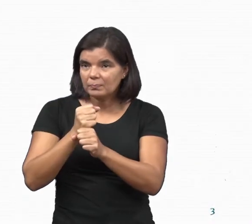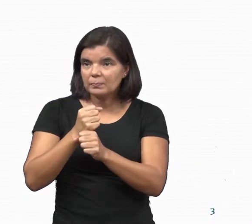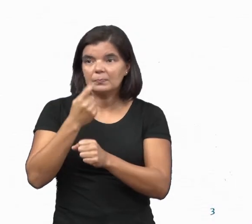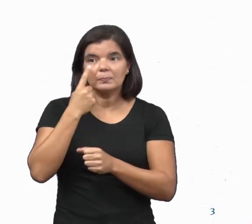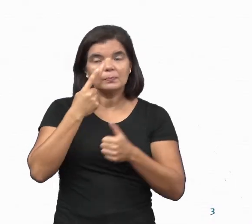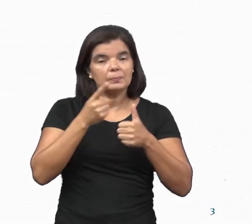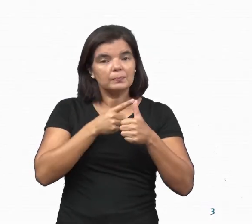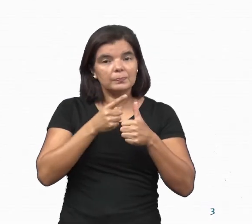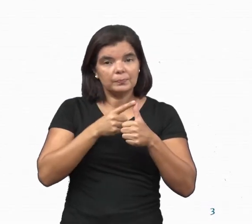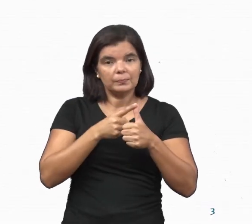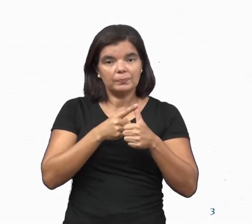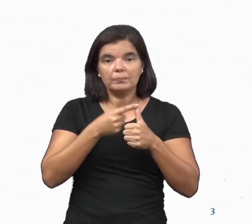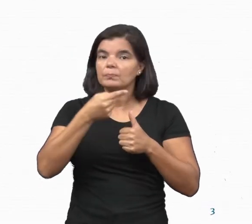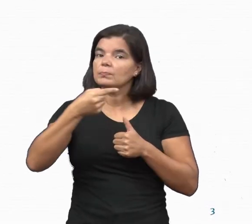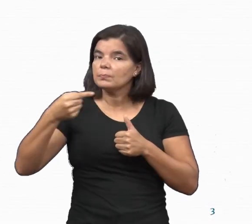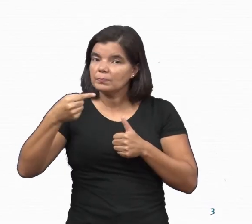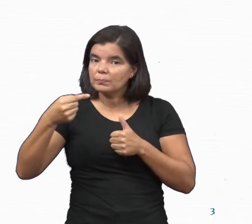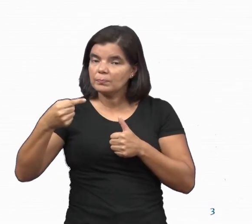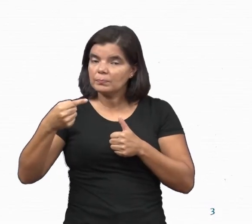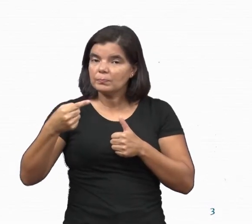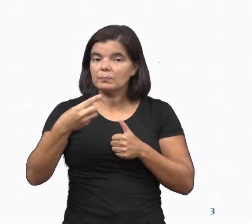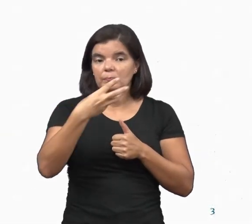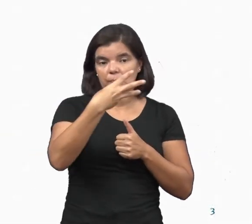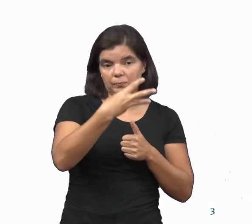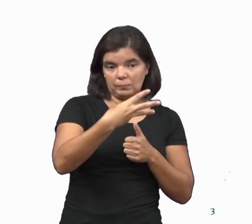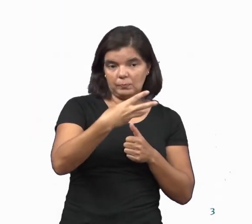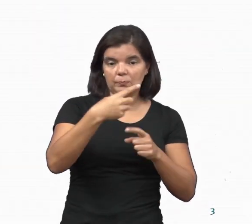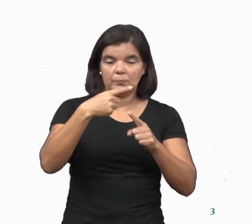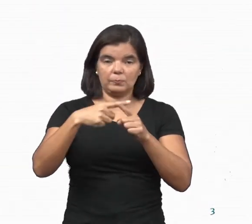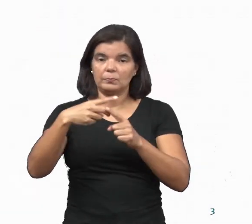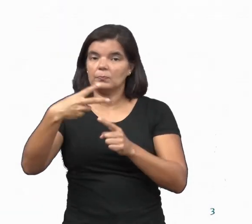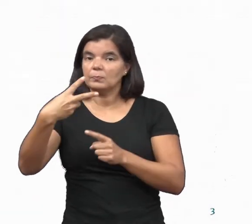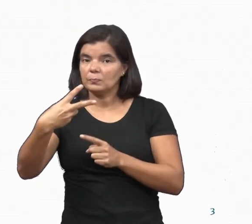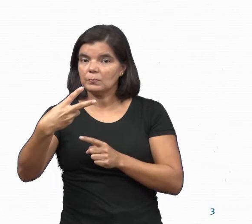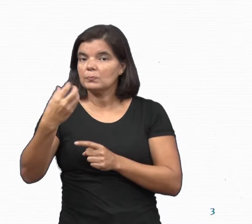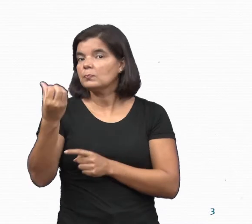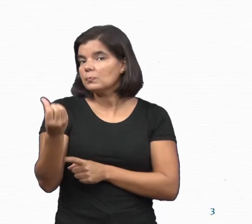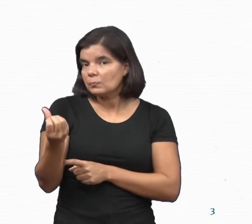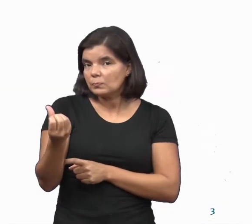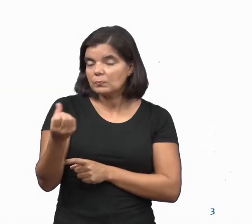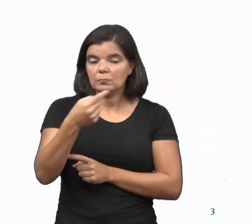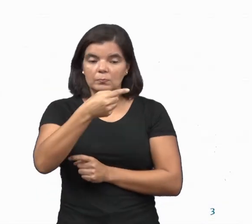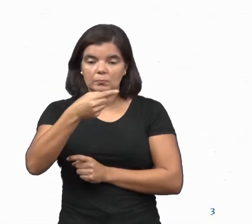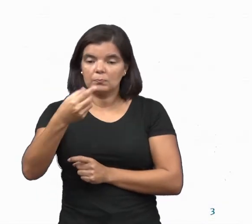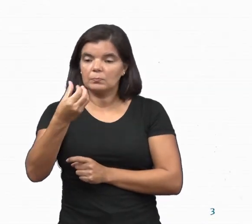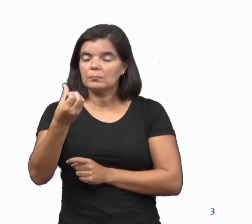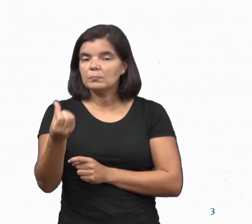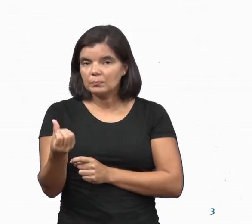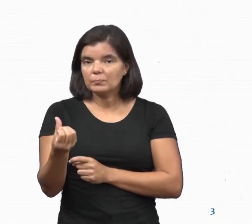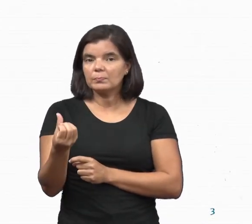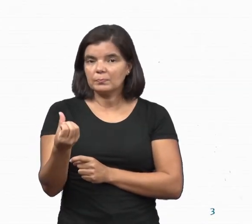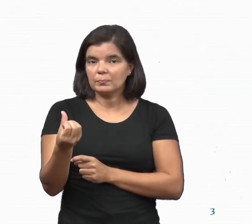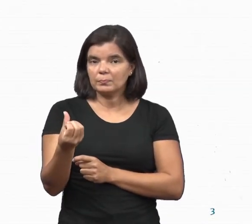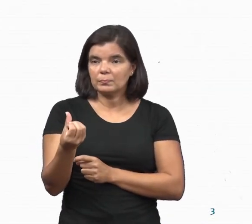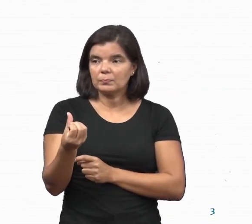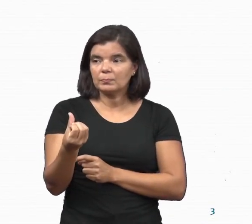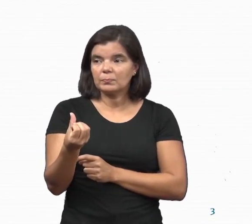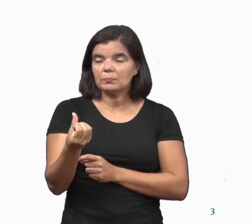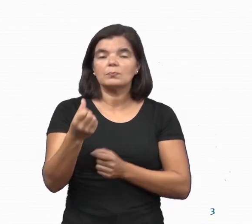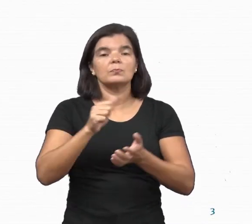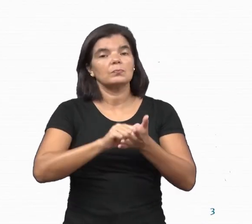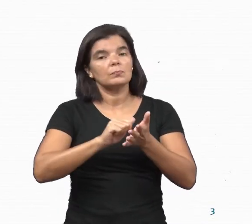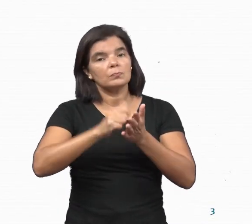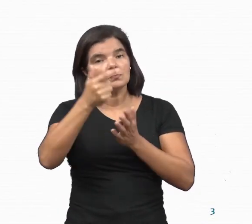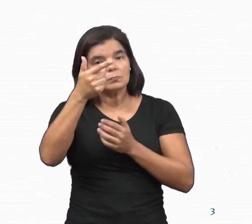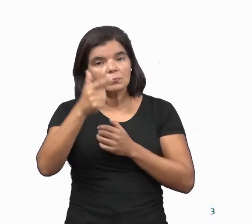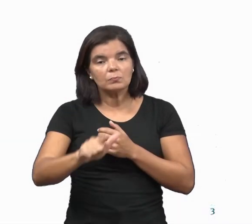tabela, dá menos. E 3 vezes 2 dá 6, menos 6. E aí eu só reescrevo o